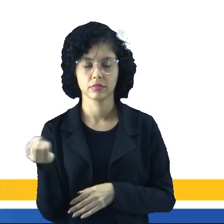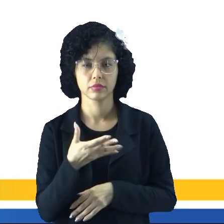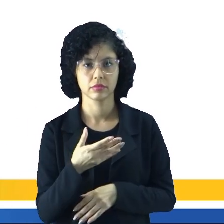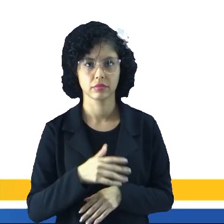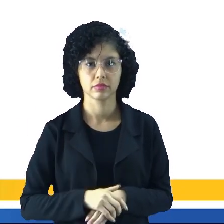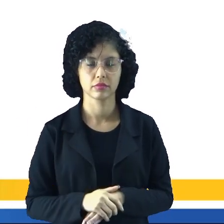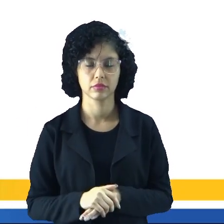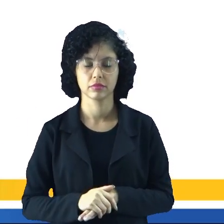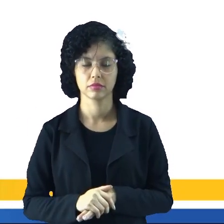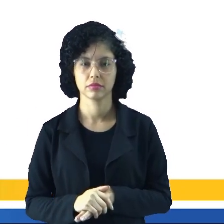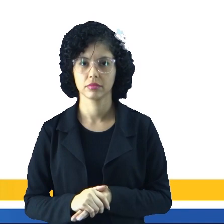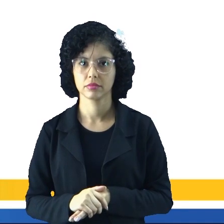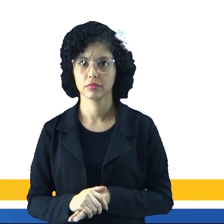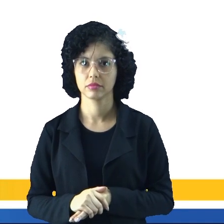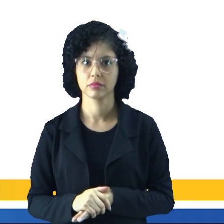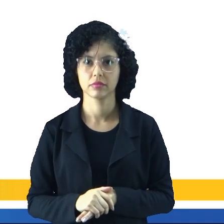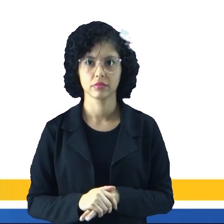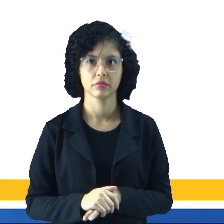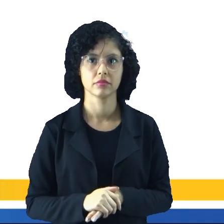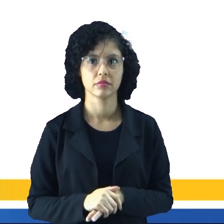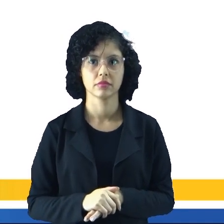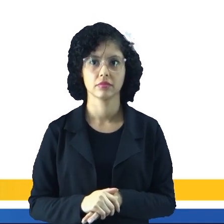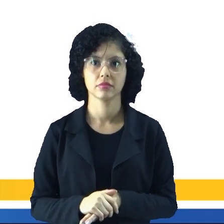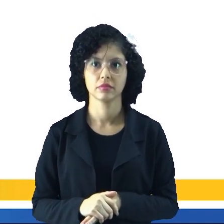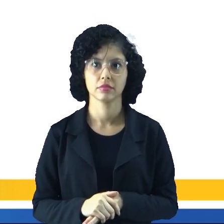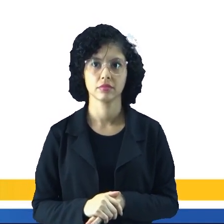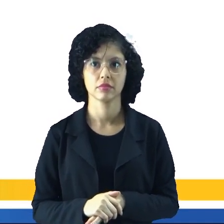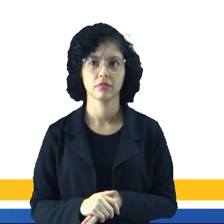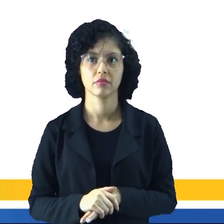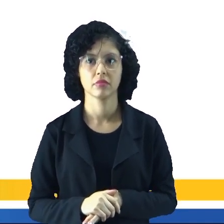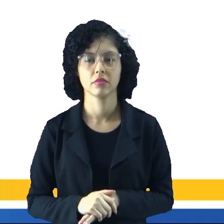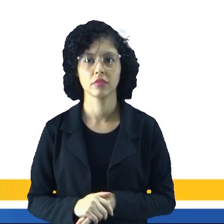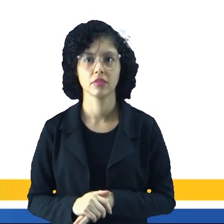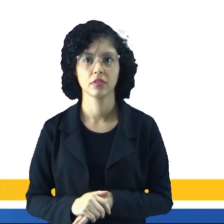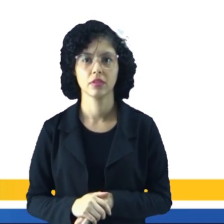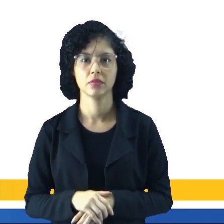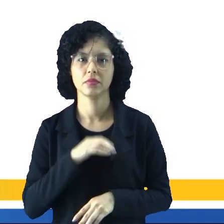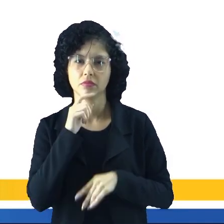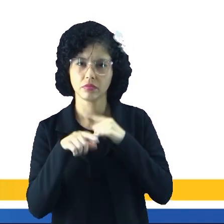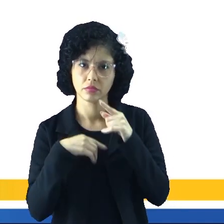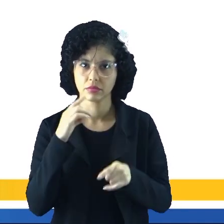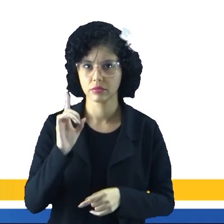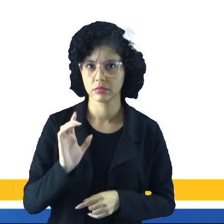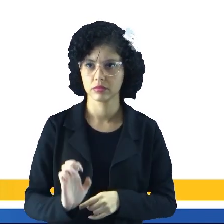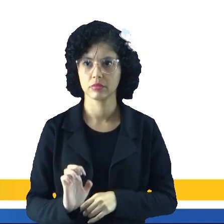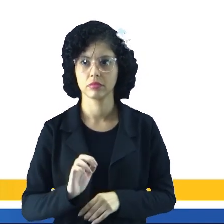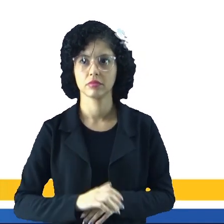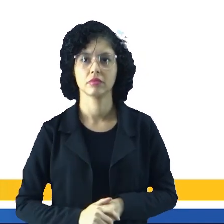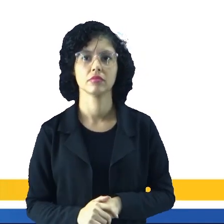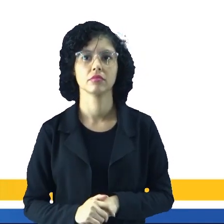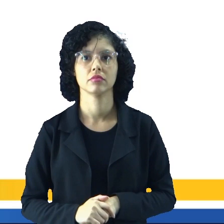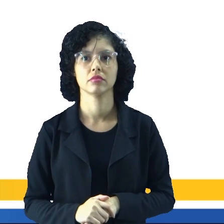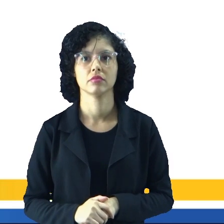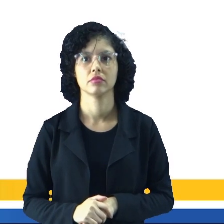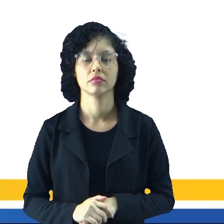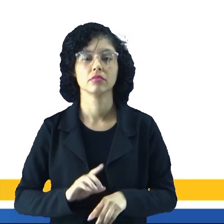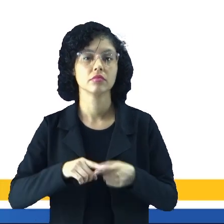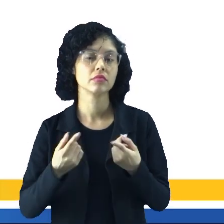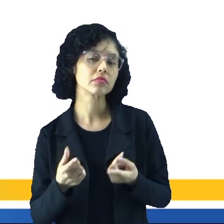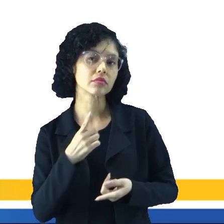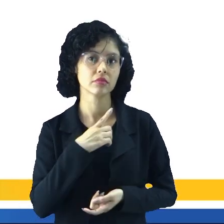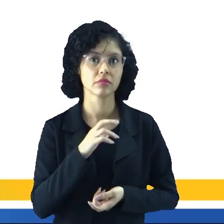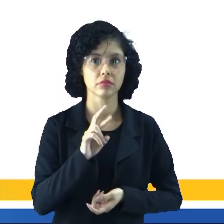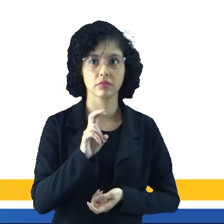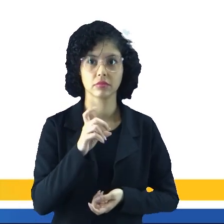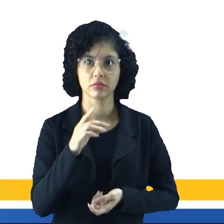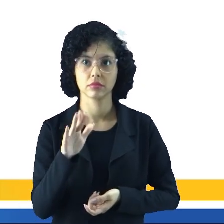novas partículas, descarta a letra C. Aí talvez você poderia ficar na dúvida entre a D e a E, ó. Mas a E